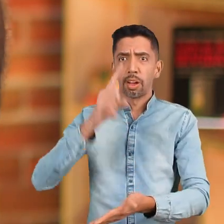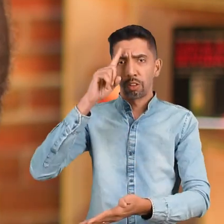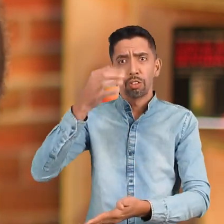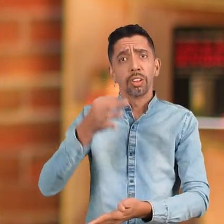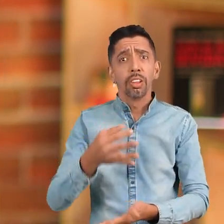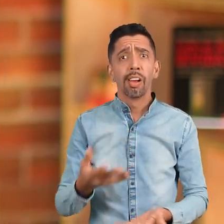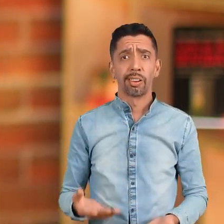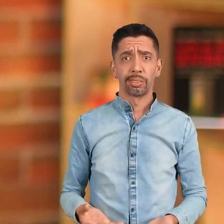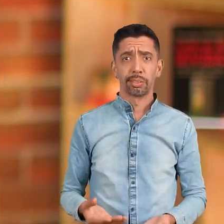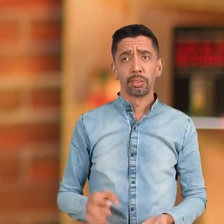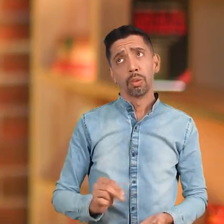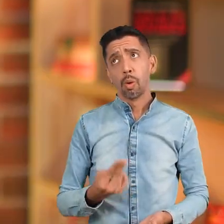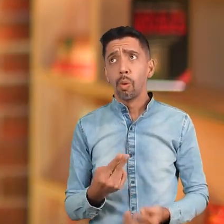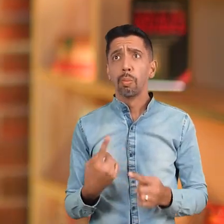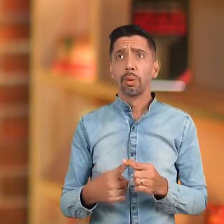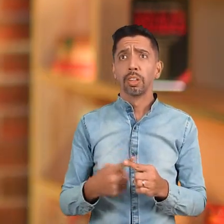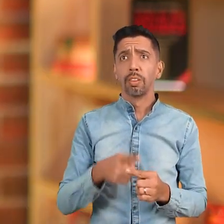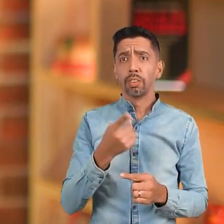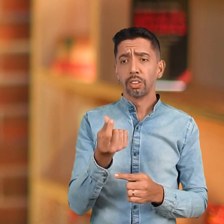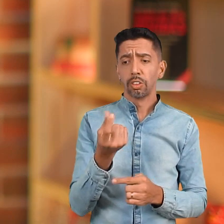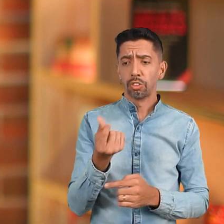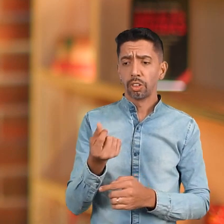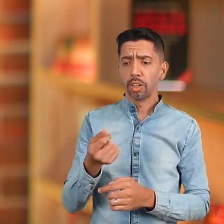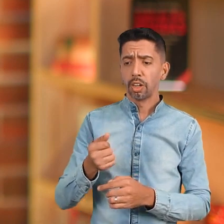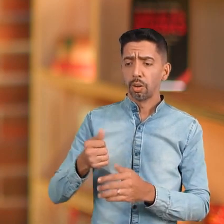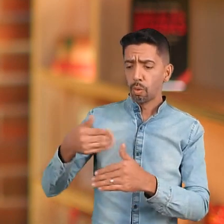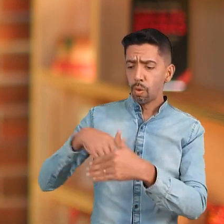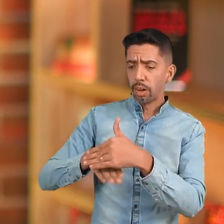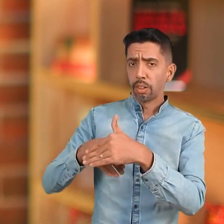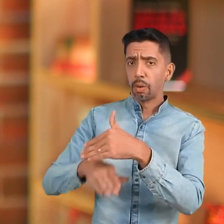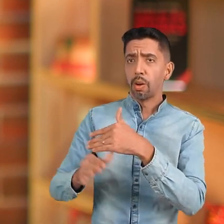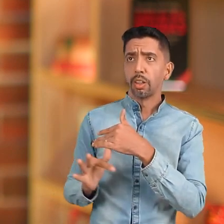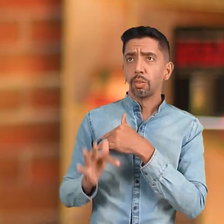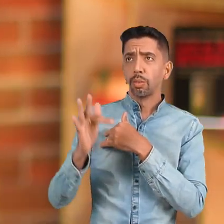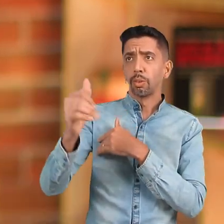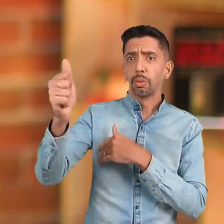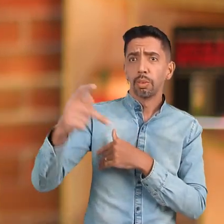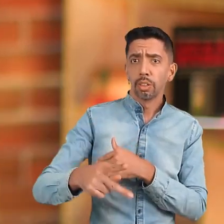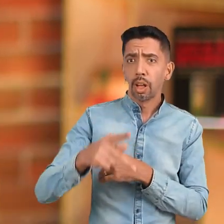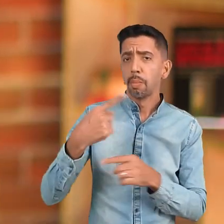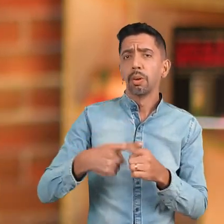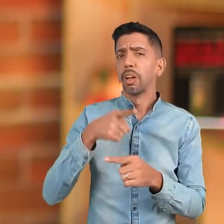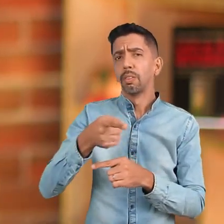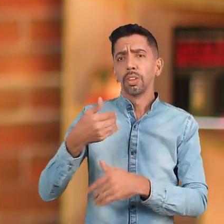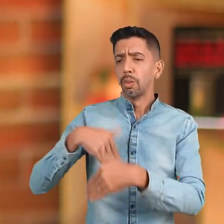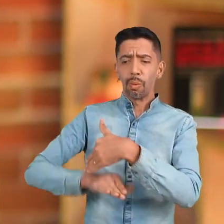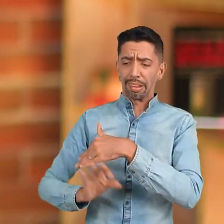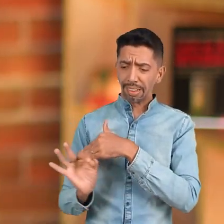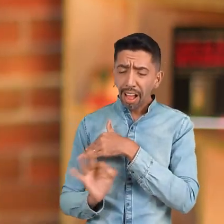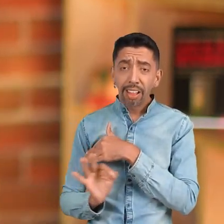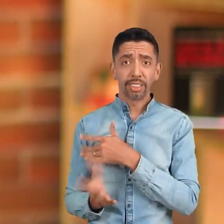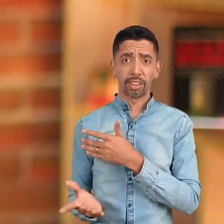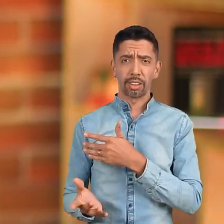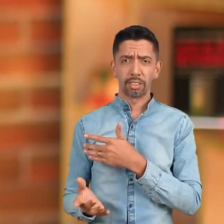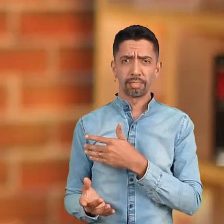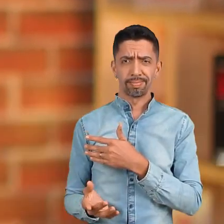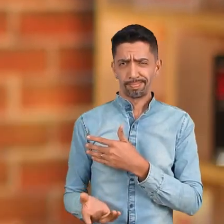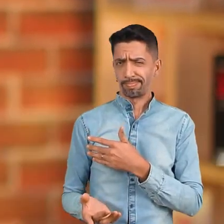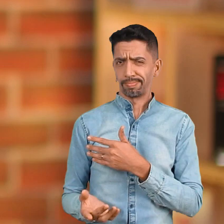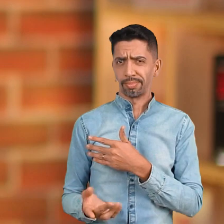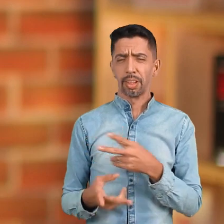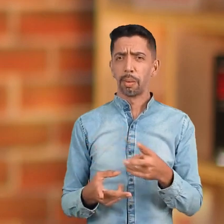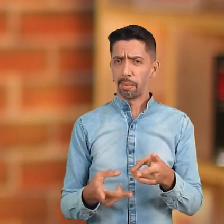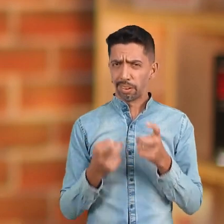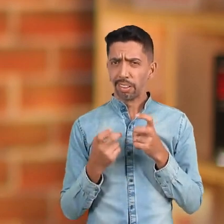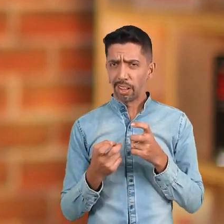minha aposentadoria? Percebeu que tudo que eu estou falando aqui são práticas que eu não estou exercendo no meu dia a dia? O